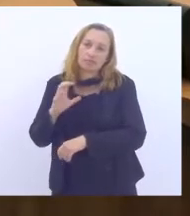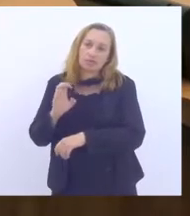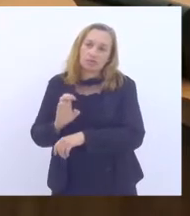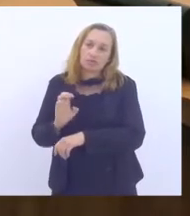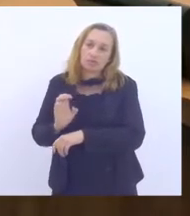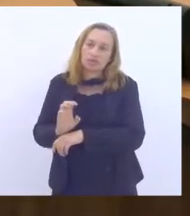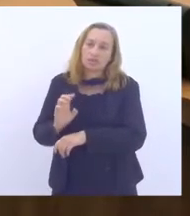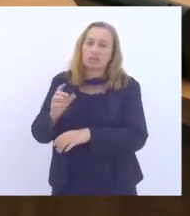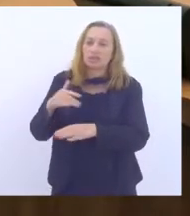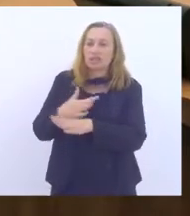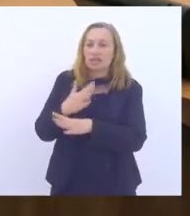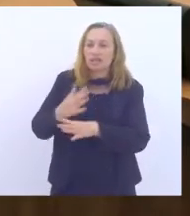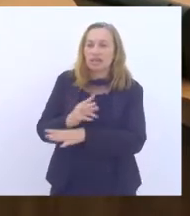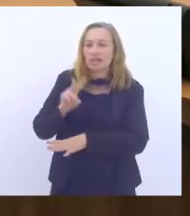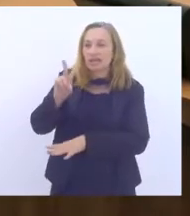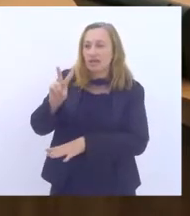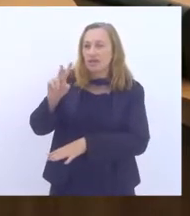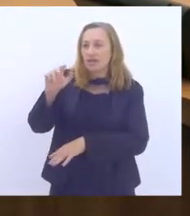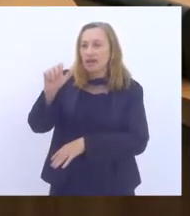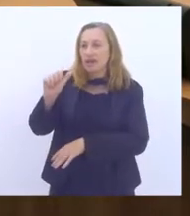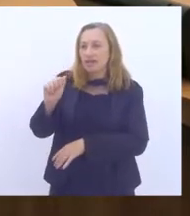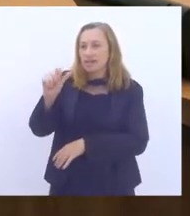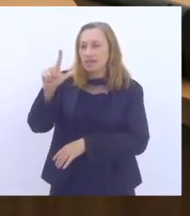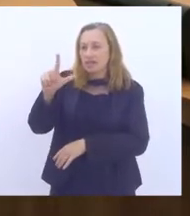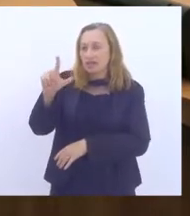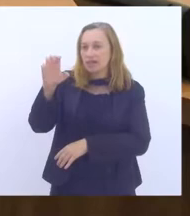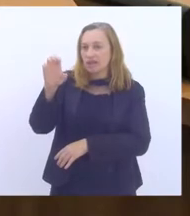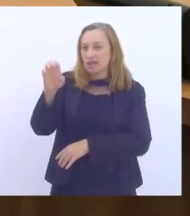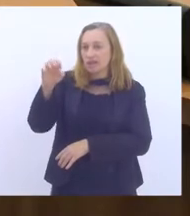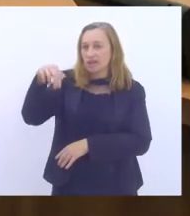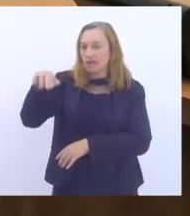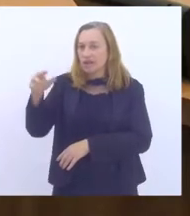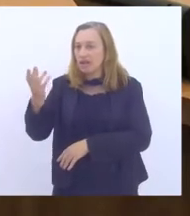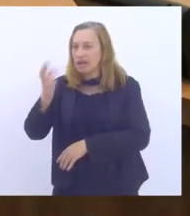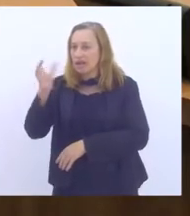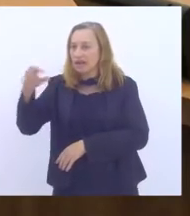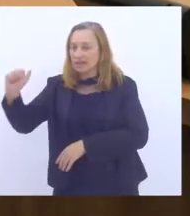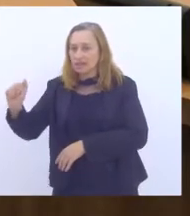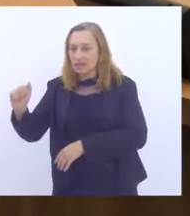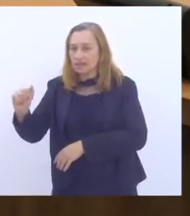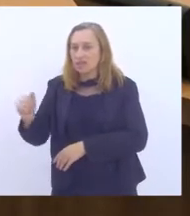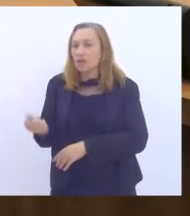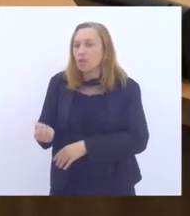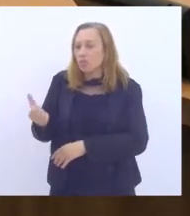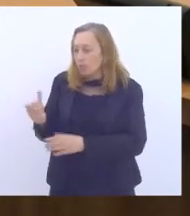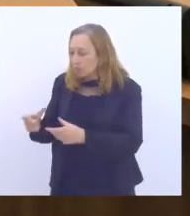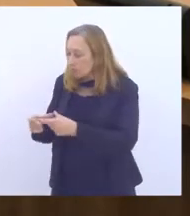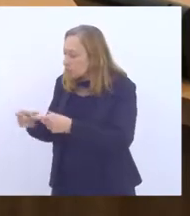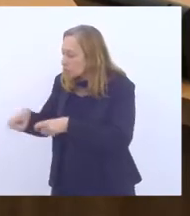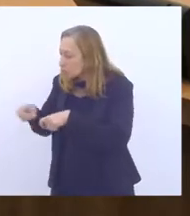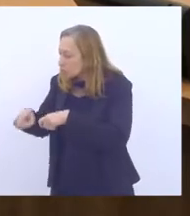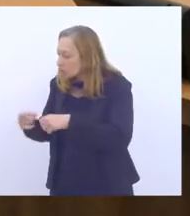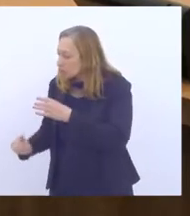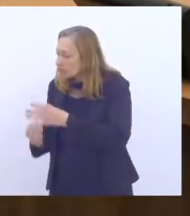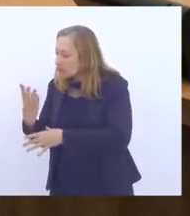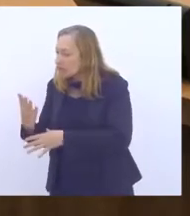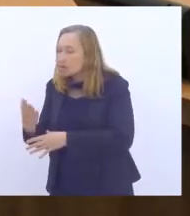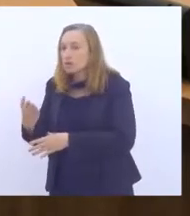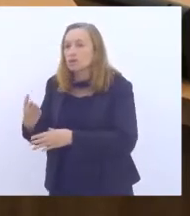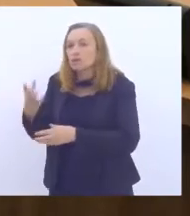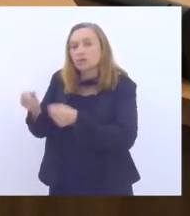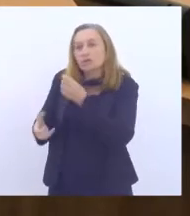fica na cidade de Valença E esses são pequenos produtores que fazem sobretudo queijo e doces